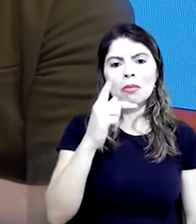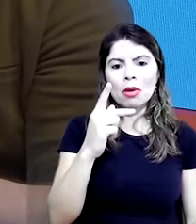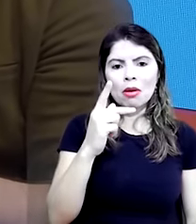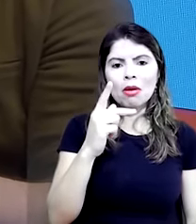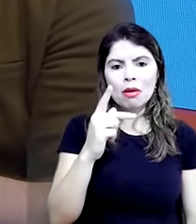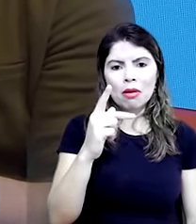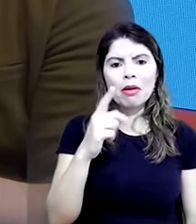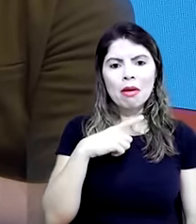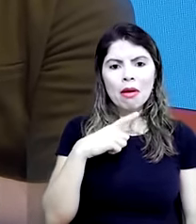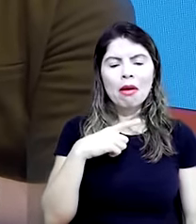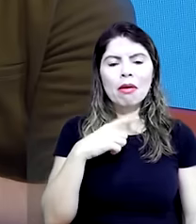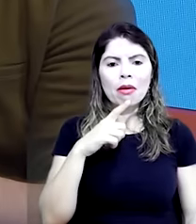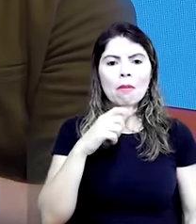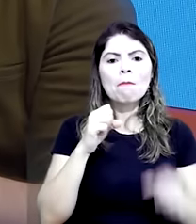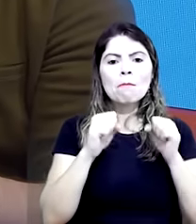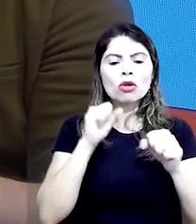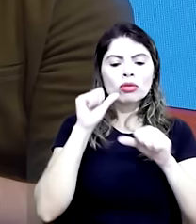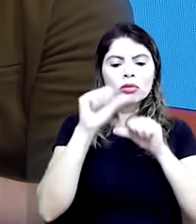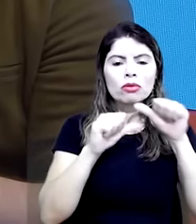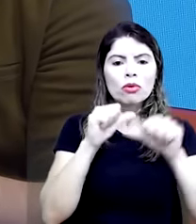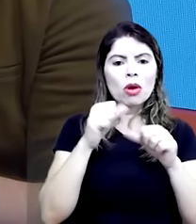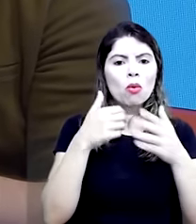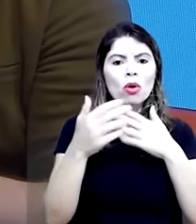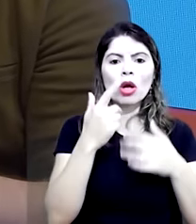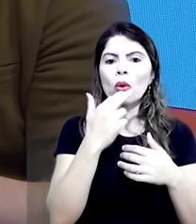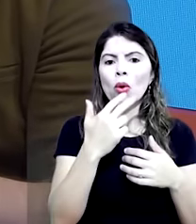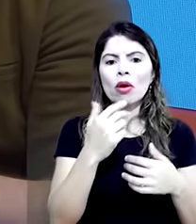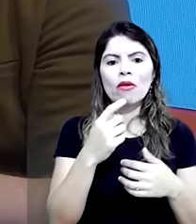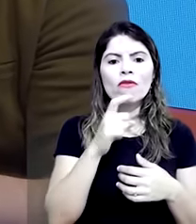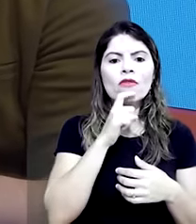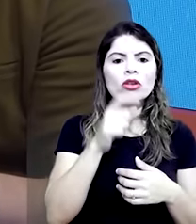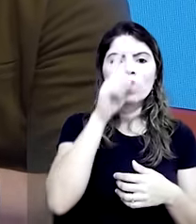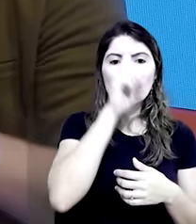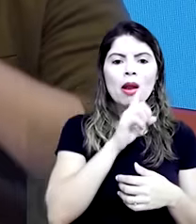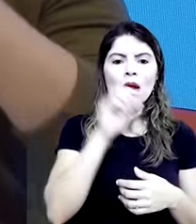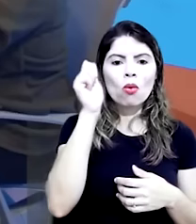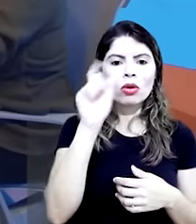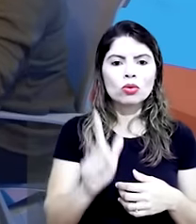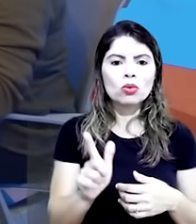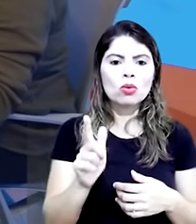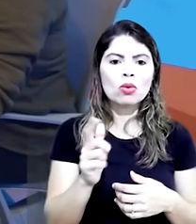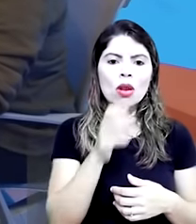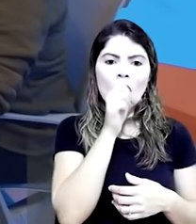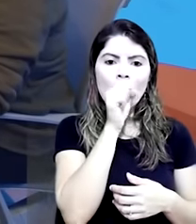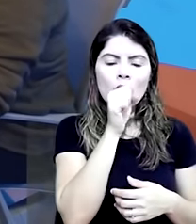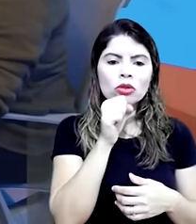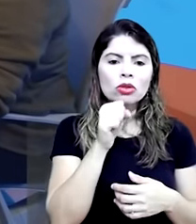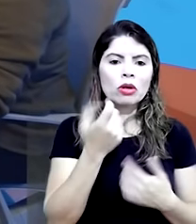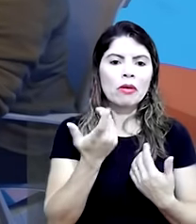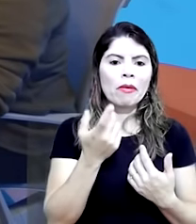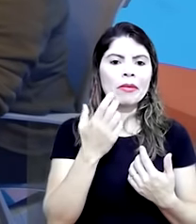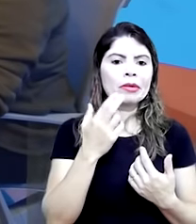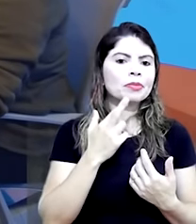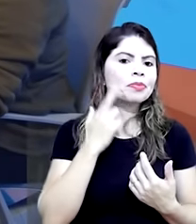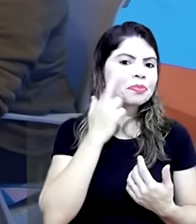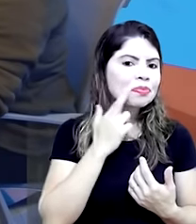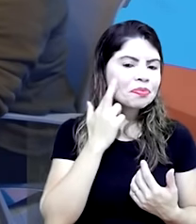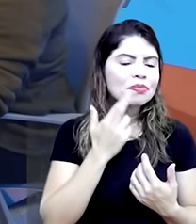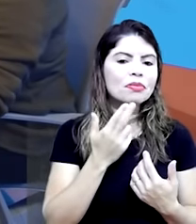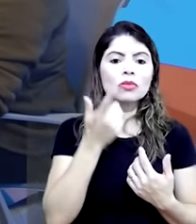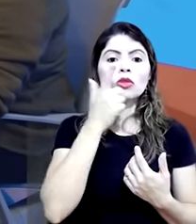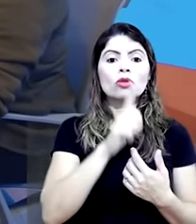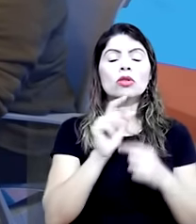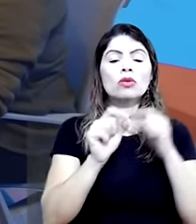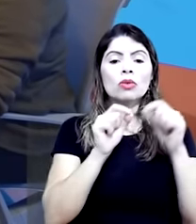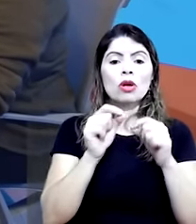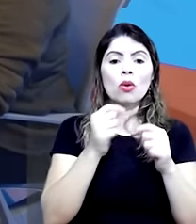são RGB que você pode transformar em qualquer cor verde amarelo azul laranja Pink Ah e você consegue criar